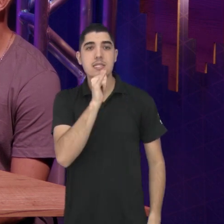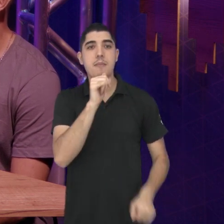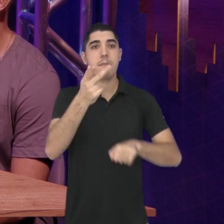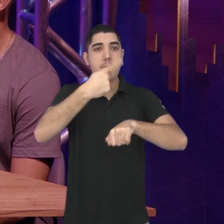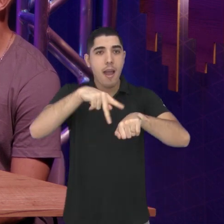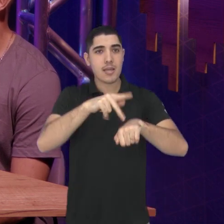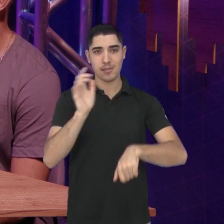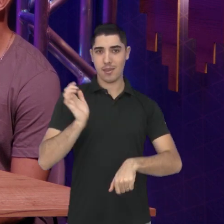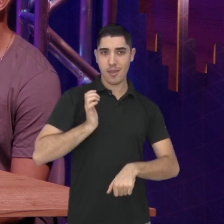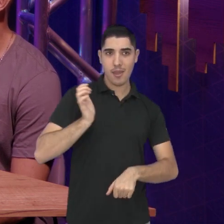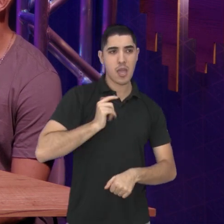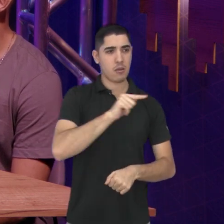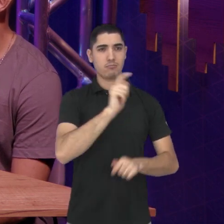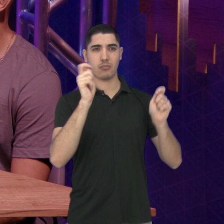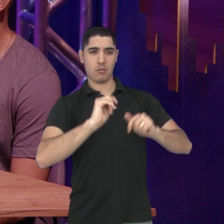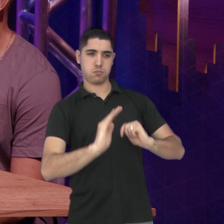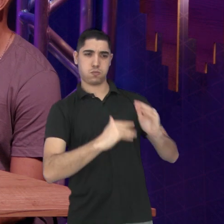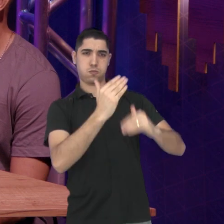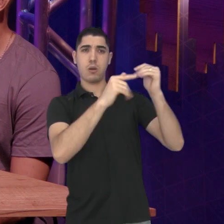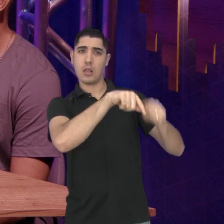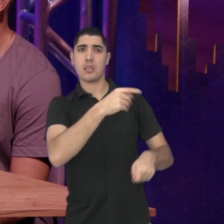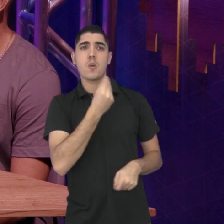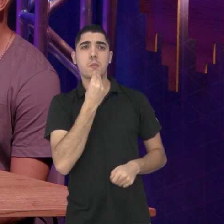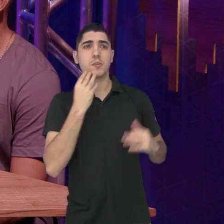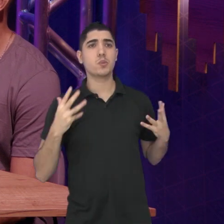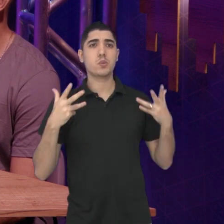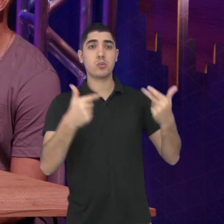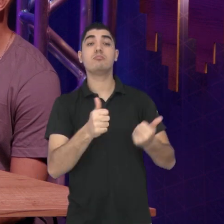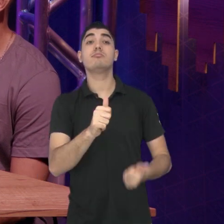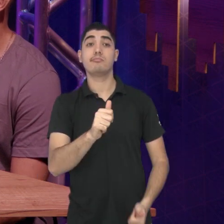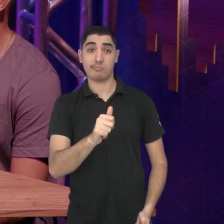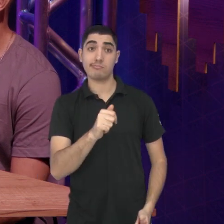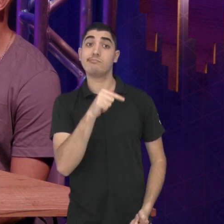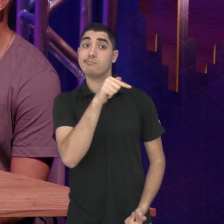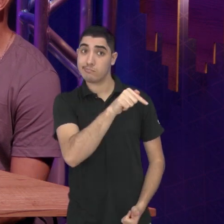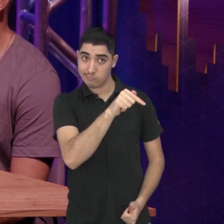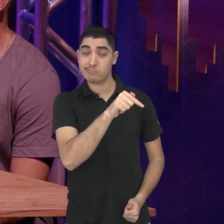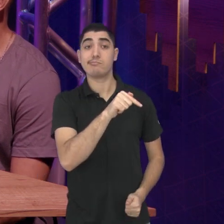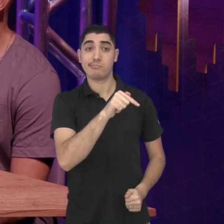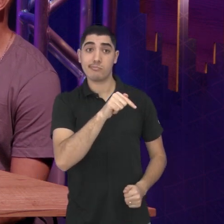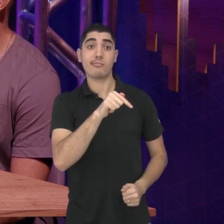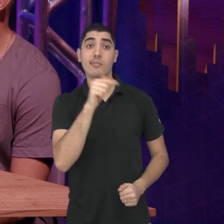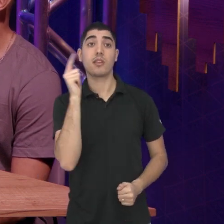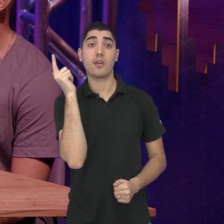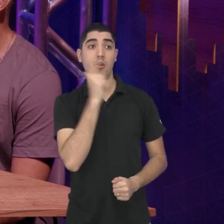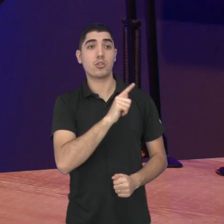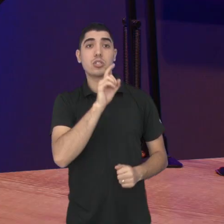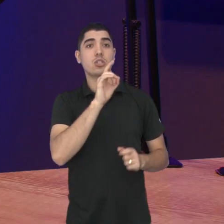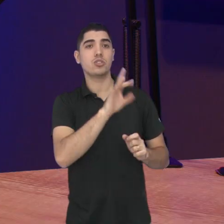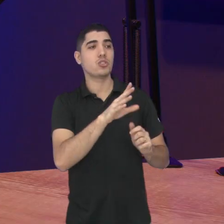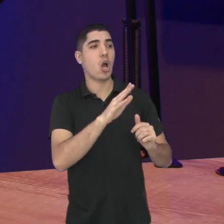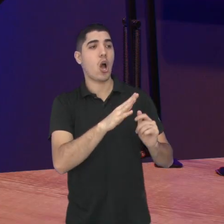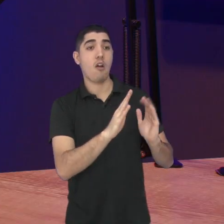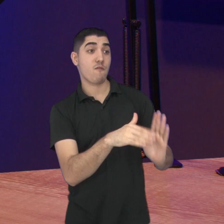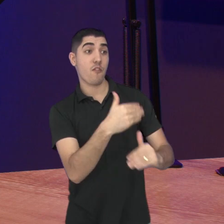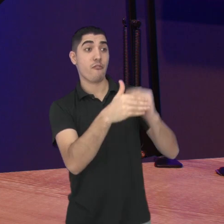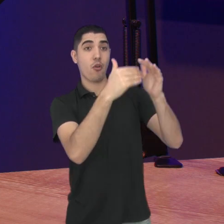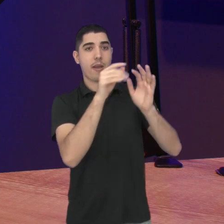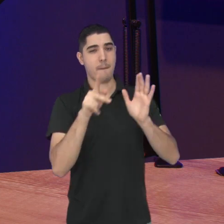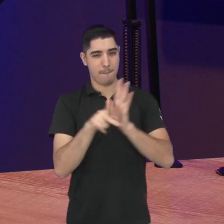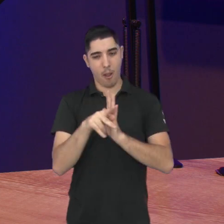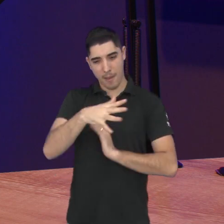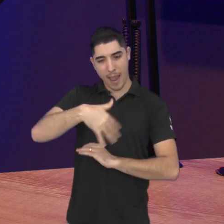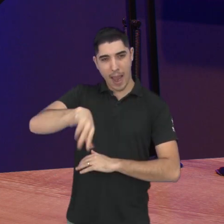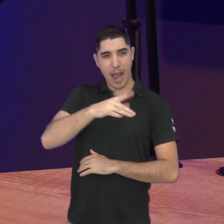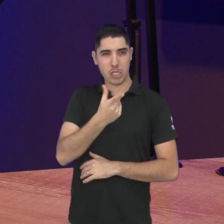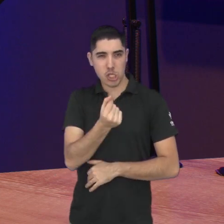têm riqueza, países que em tese teria, né, oportunidade para todo mundo, evolui muitas vezes só cientificamente, né, não